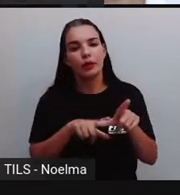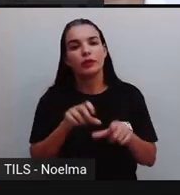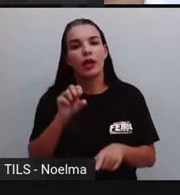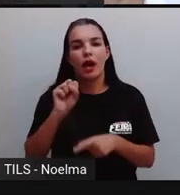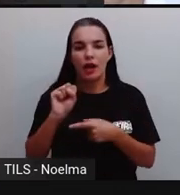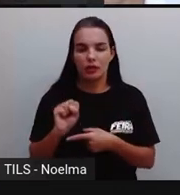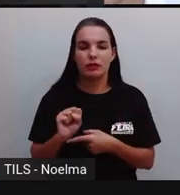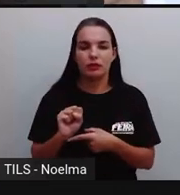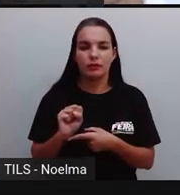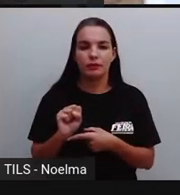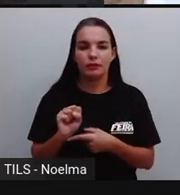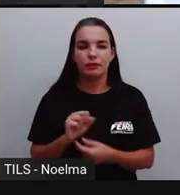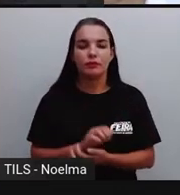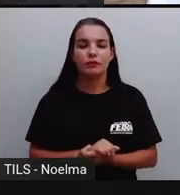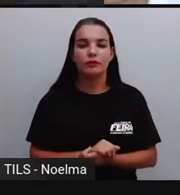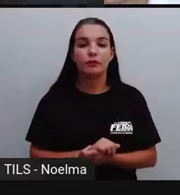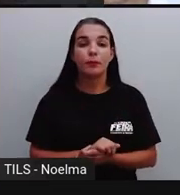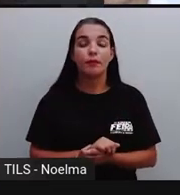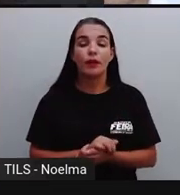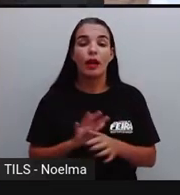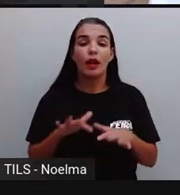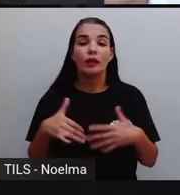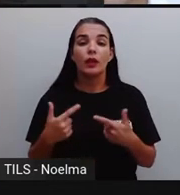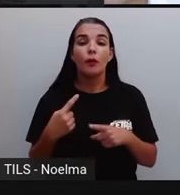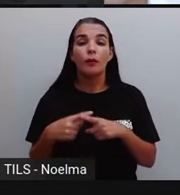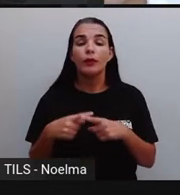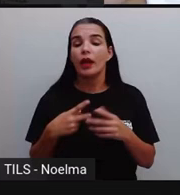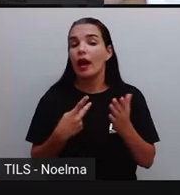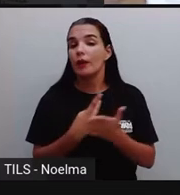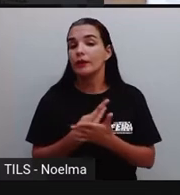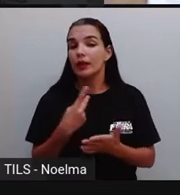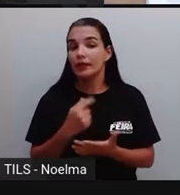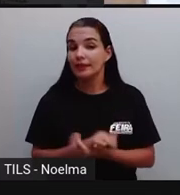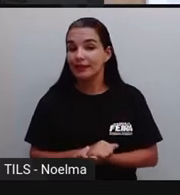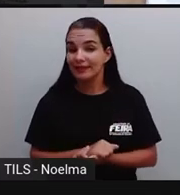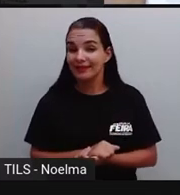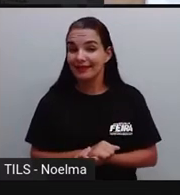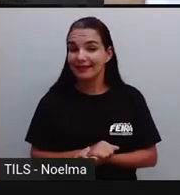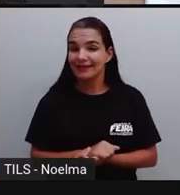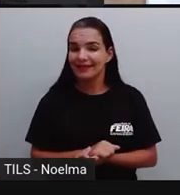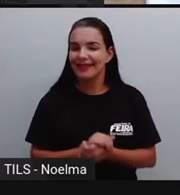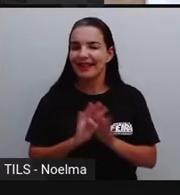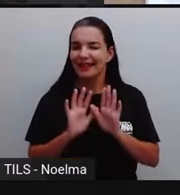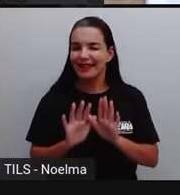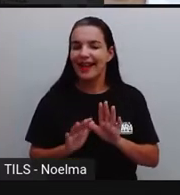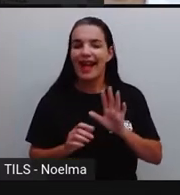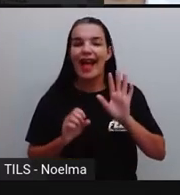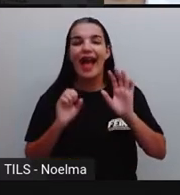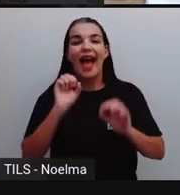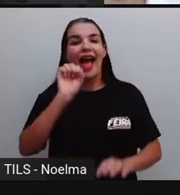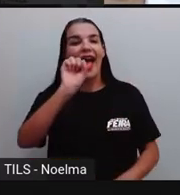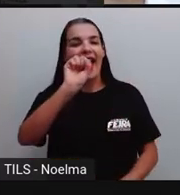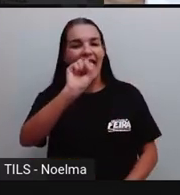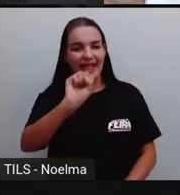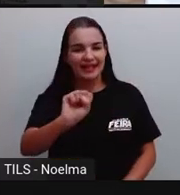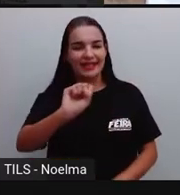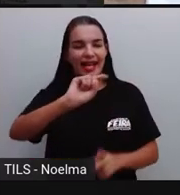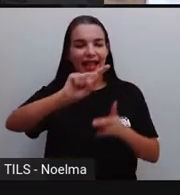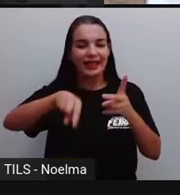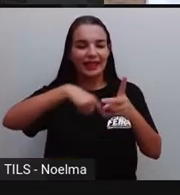o som do si. O pró, por que que isso acontece? Bom, após consoante, o